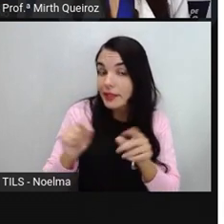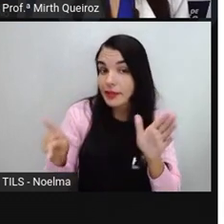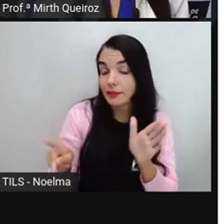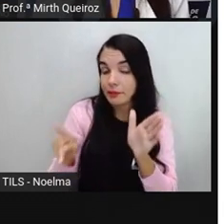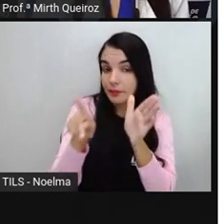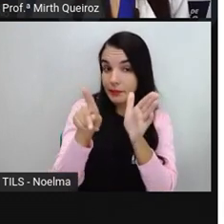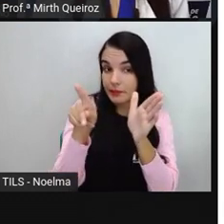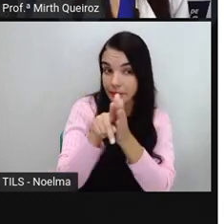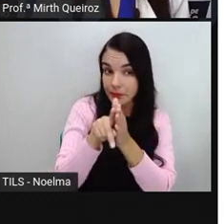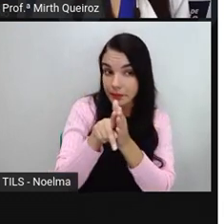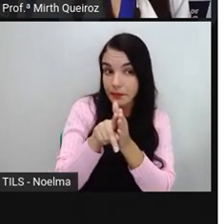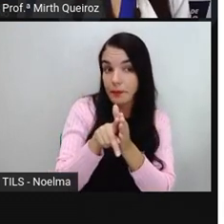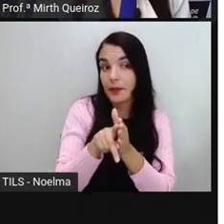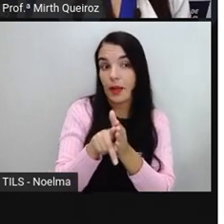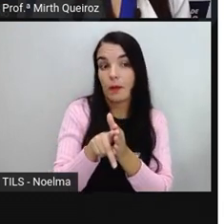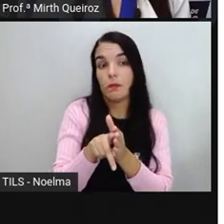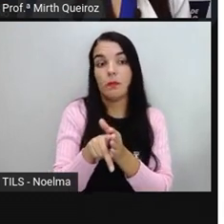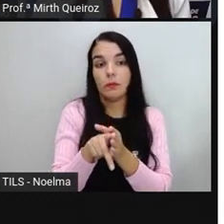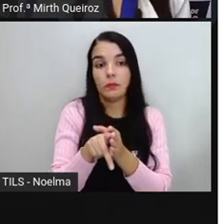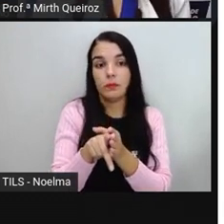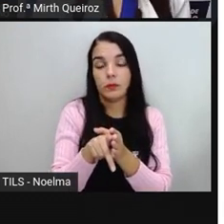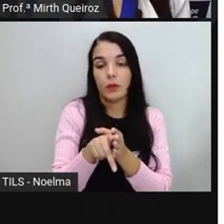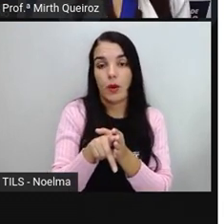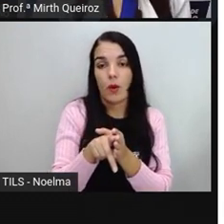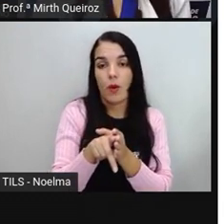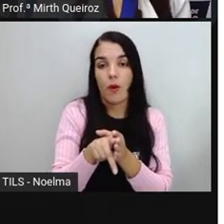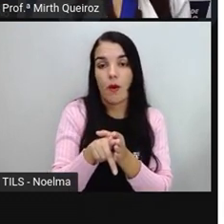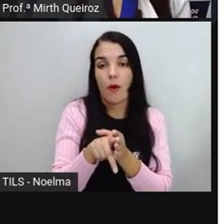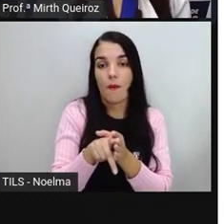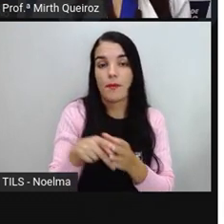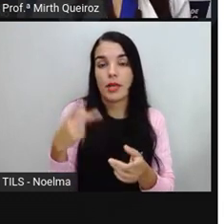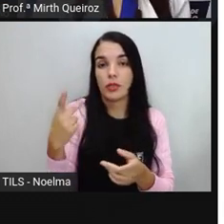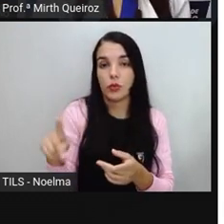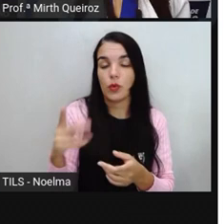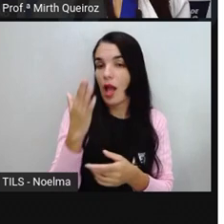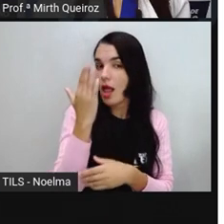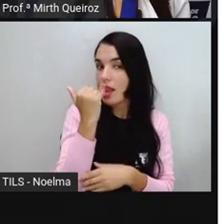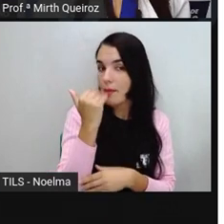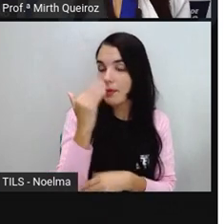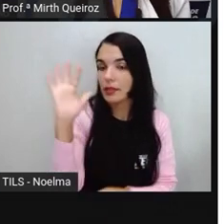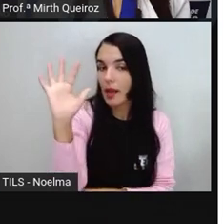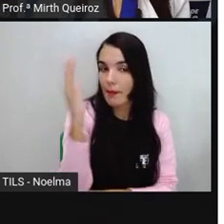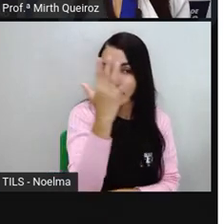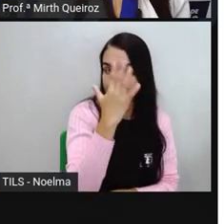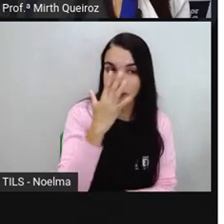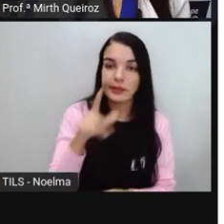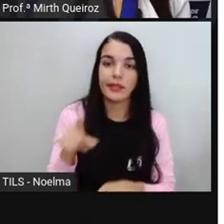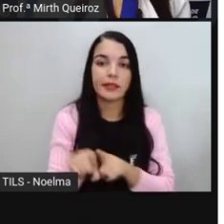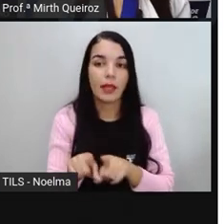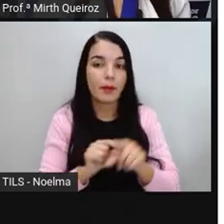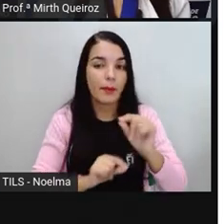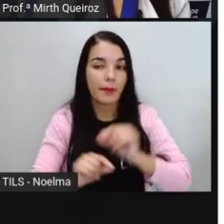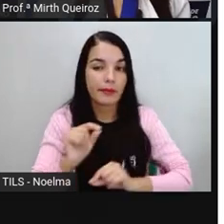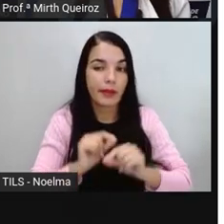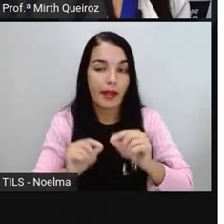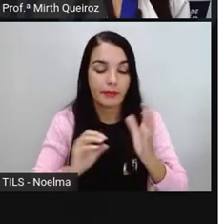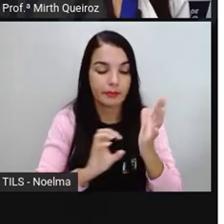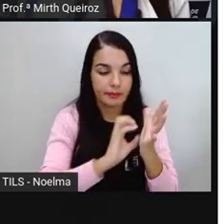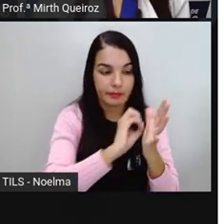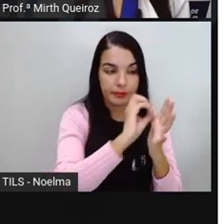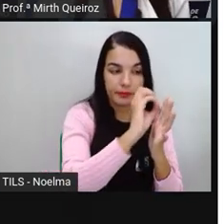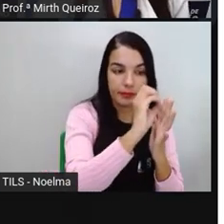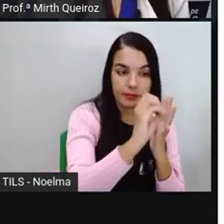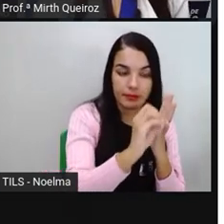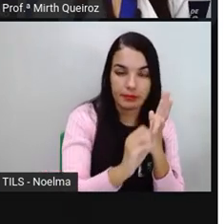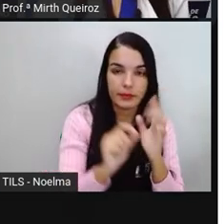ser que é produtor, ela produz seu próprio alimento e essa produção do alimento dela ocorre